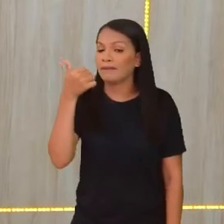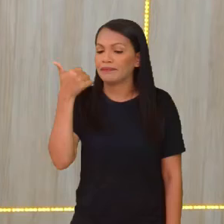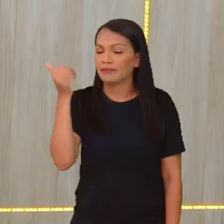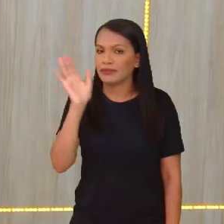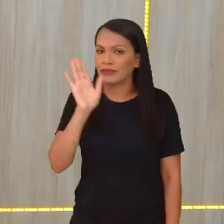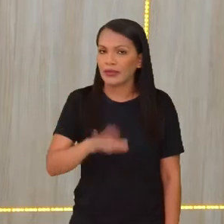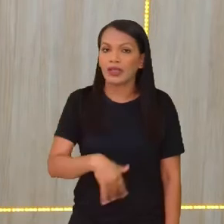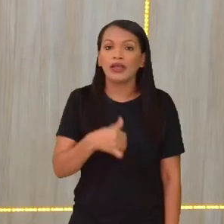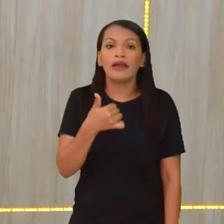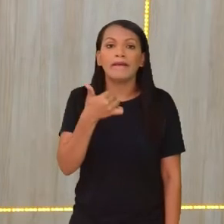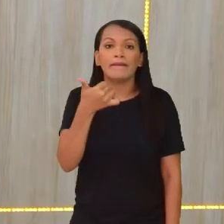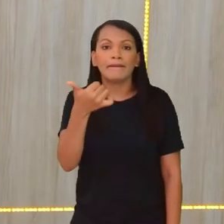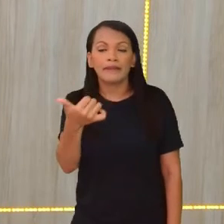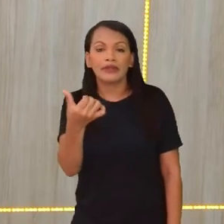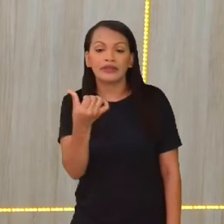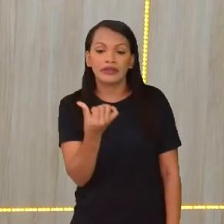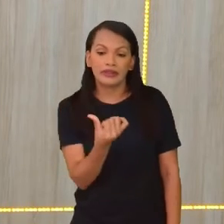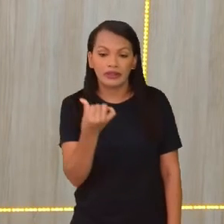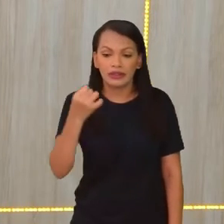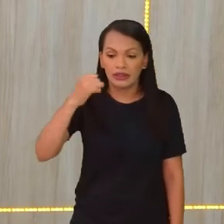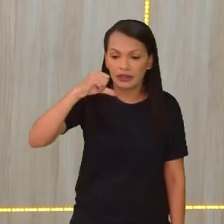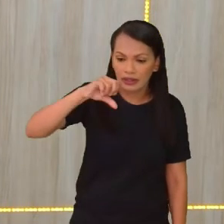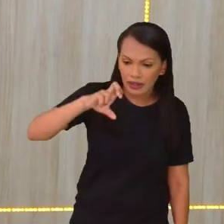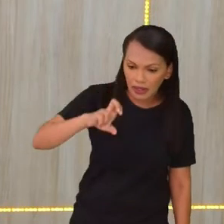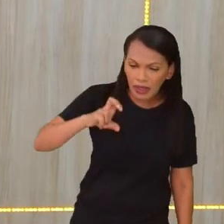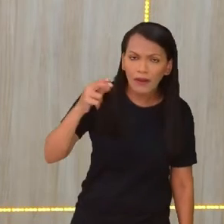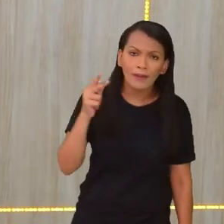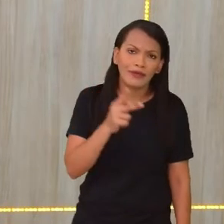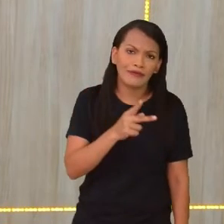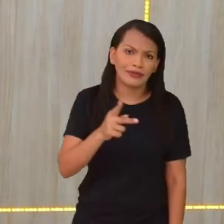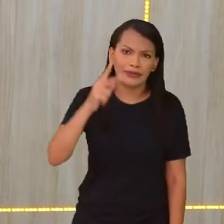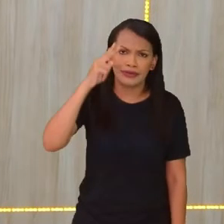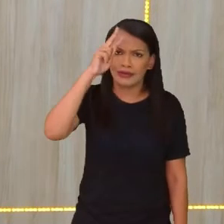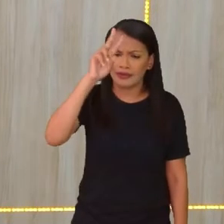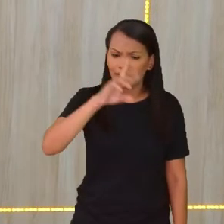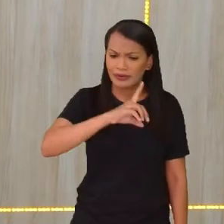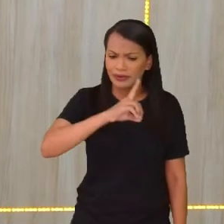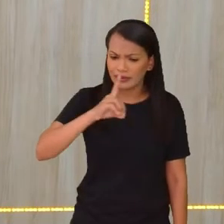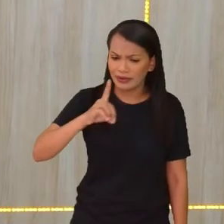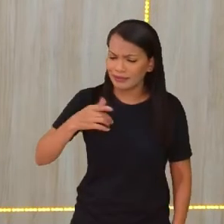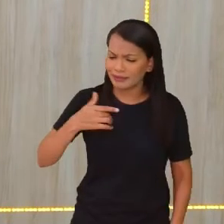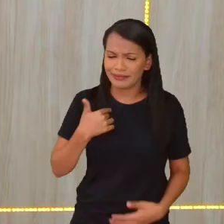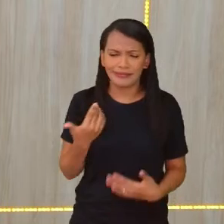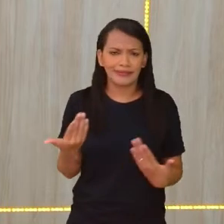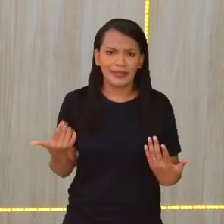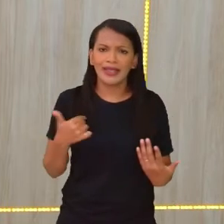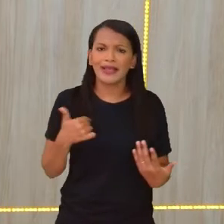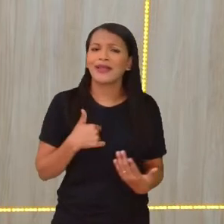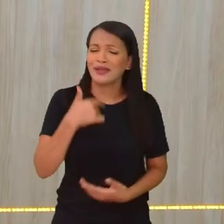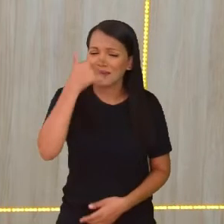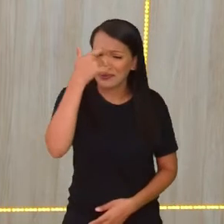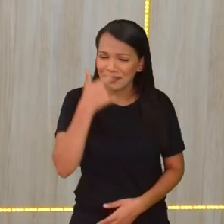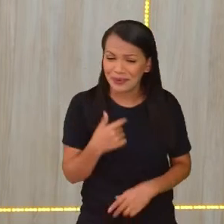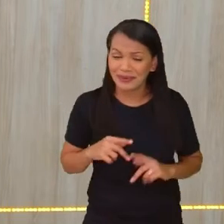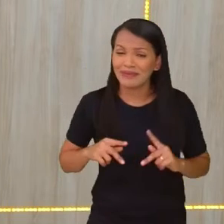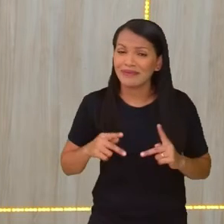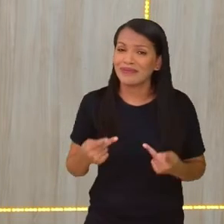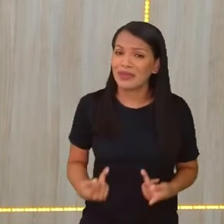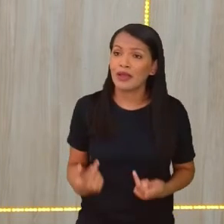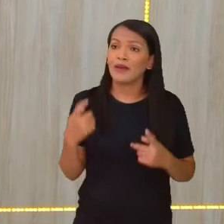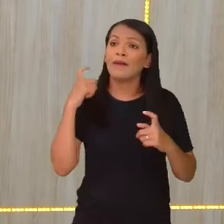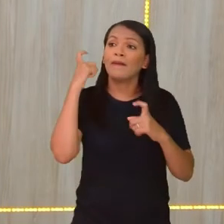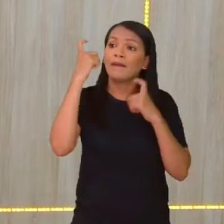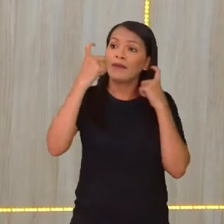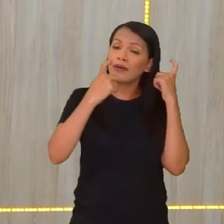porque, professor de história tem que memorizar datas. Não, não tem isso, né? A gente se preocupa hoje muito